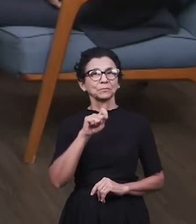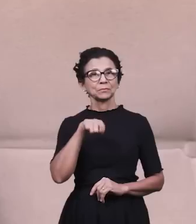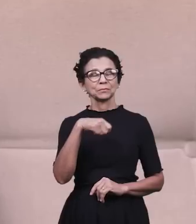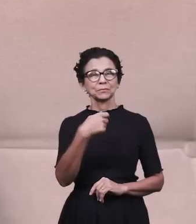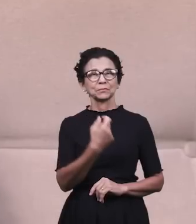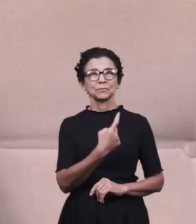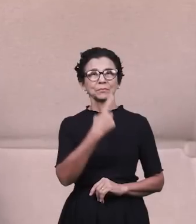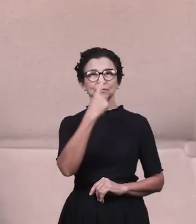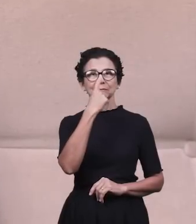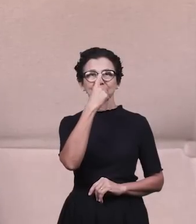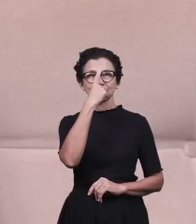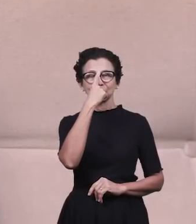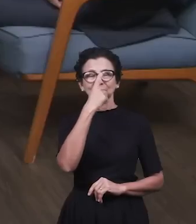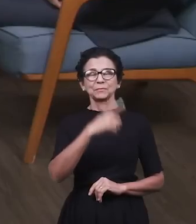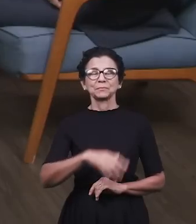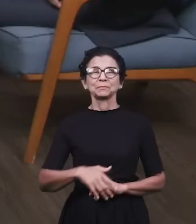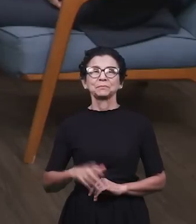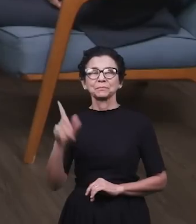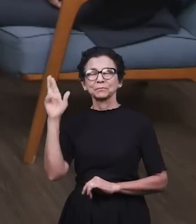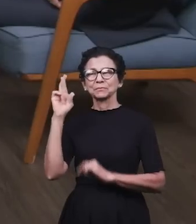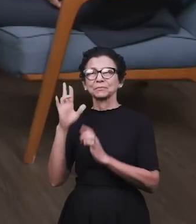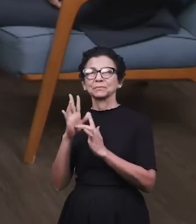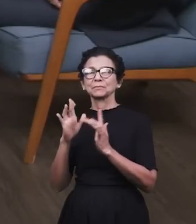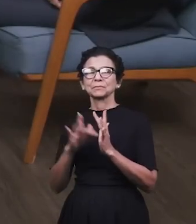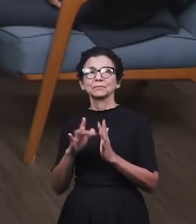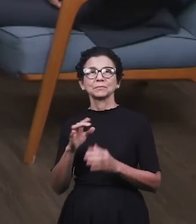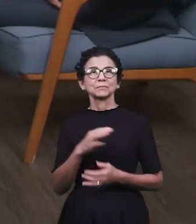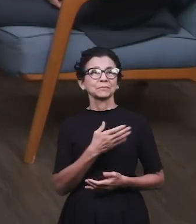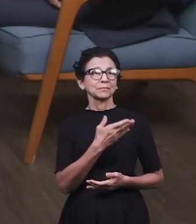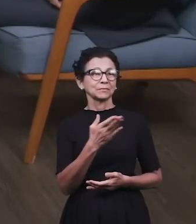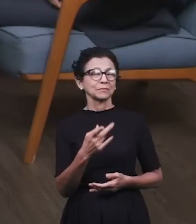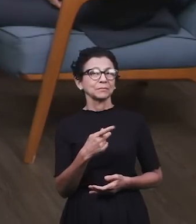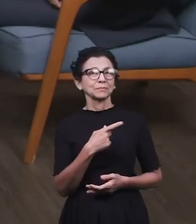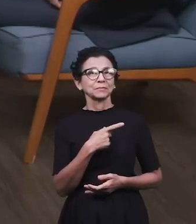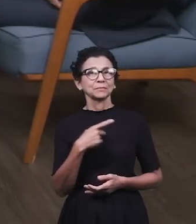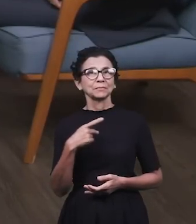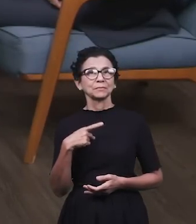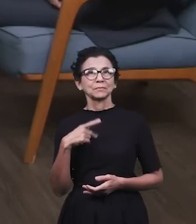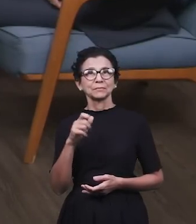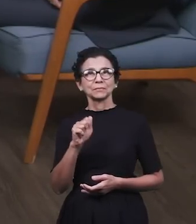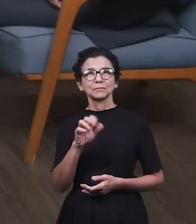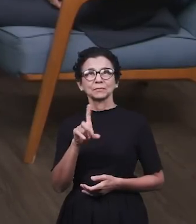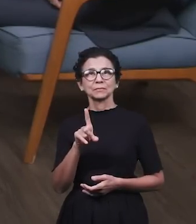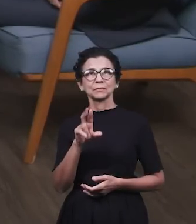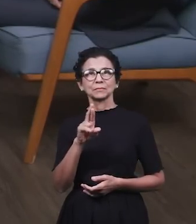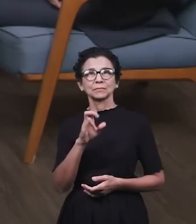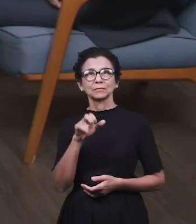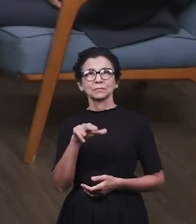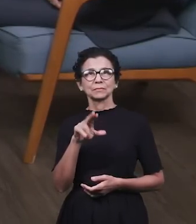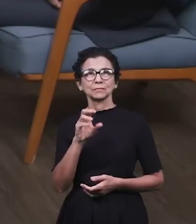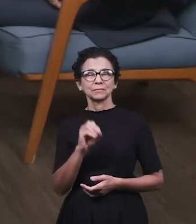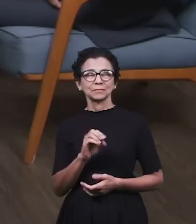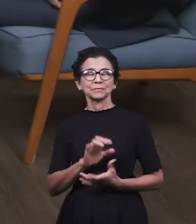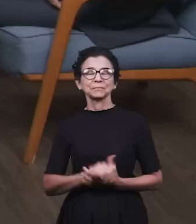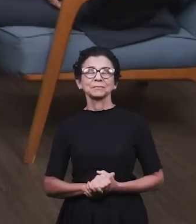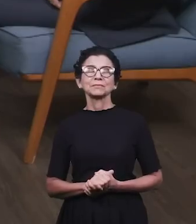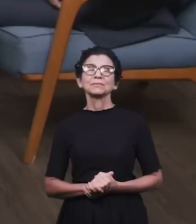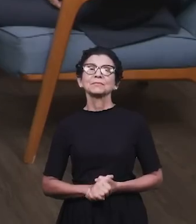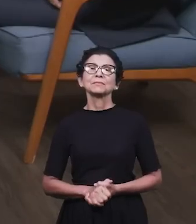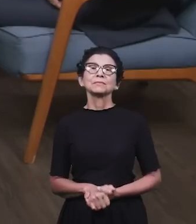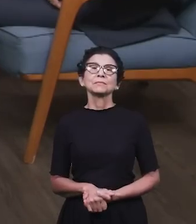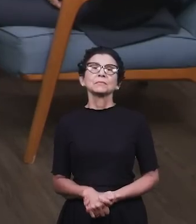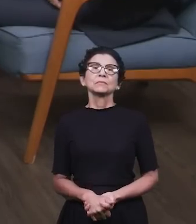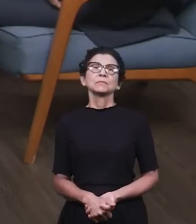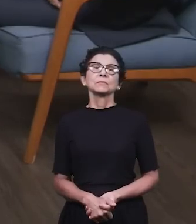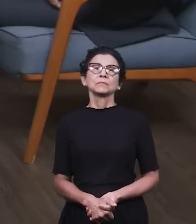companheiros. Paz do Senhor a todos, queridos. Pastor Adriano Teixeira. Paz do Senhor. A paz do Senhor Josias, a paz do Senhor a todos. Muito bem. O tema do programa